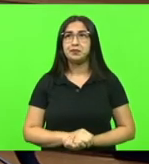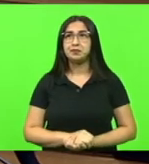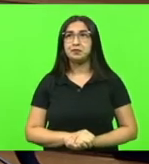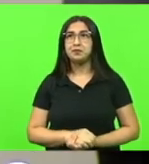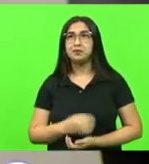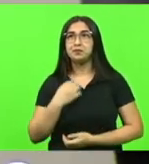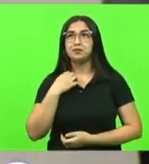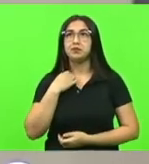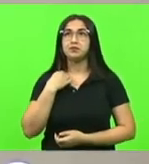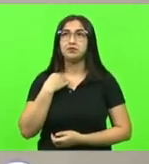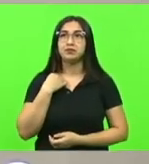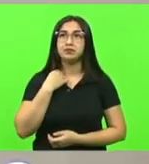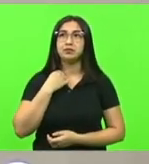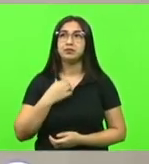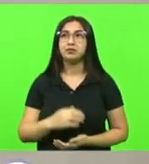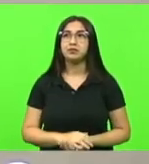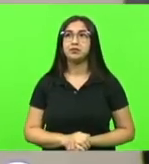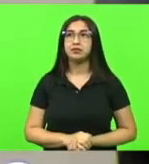Não.